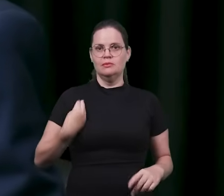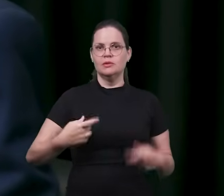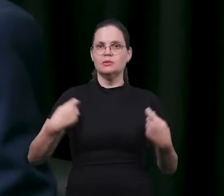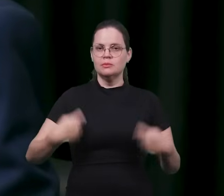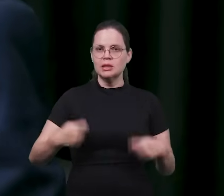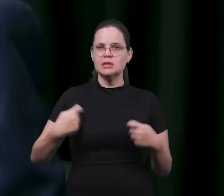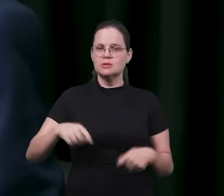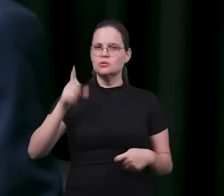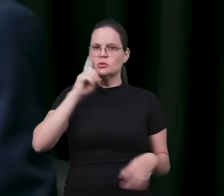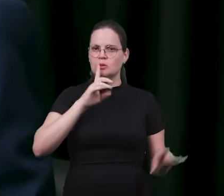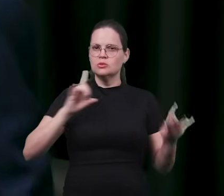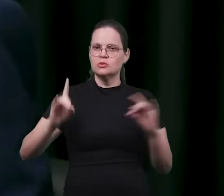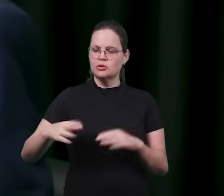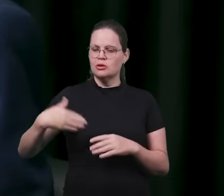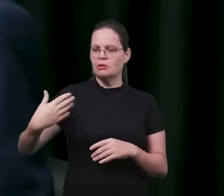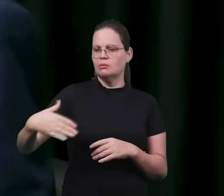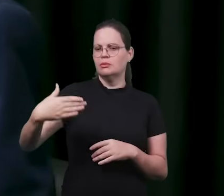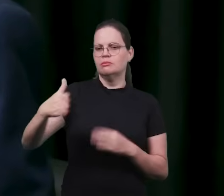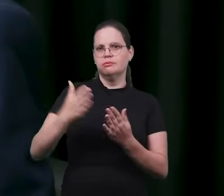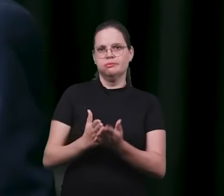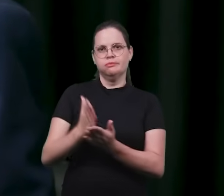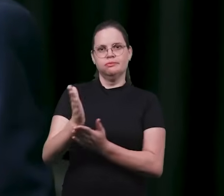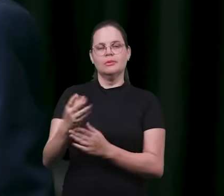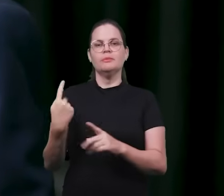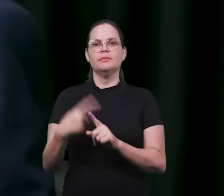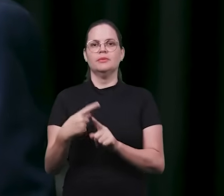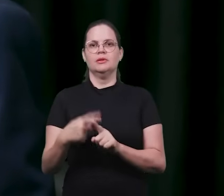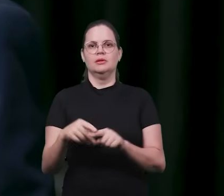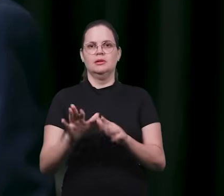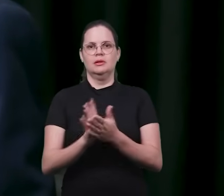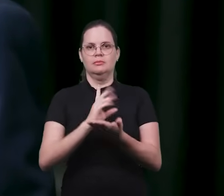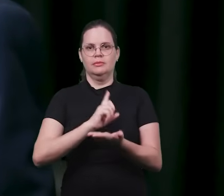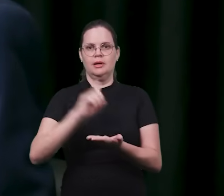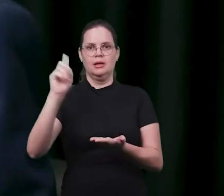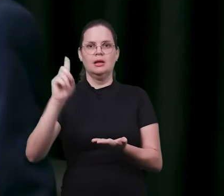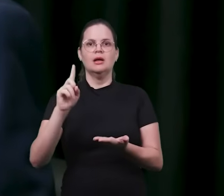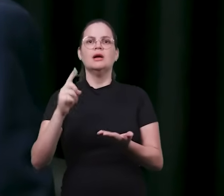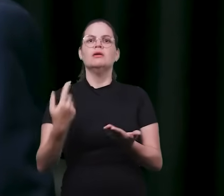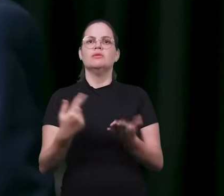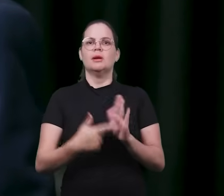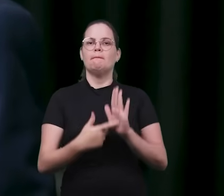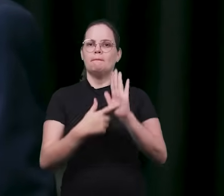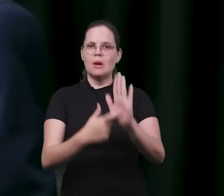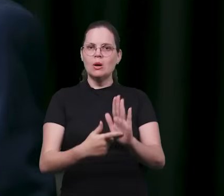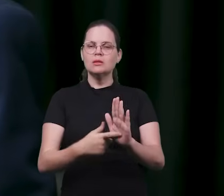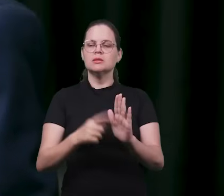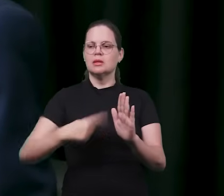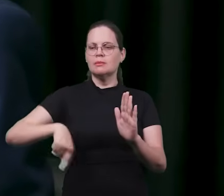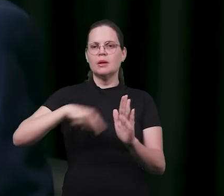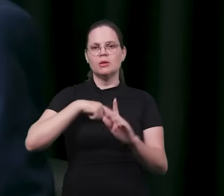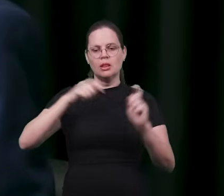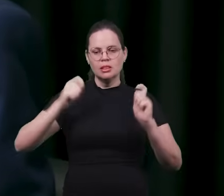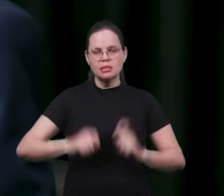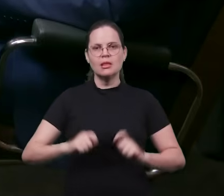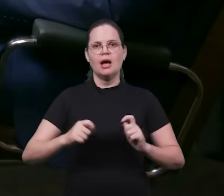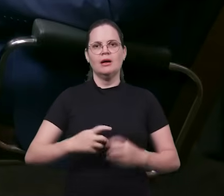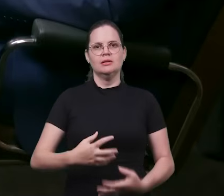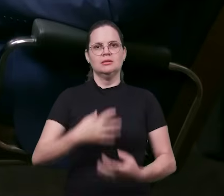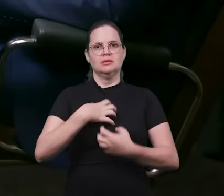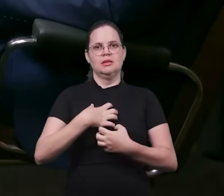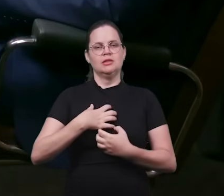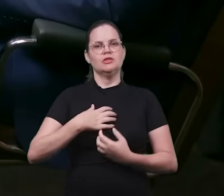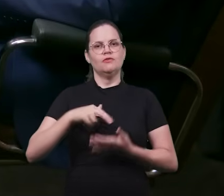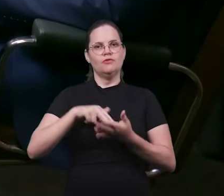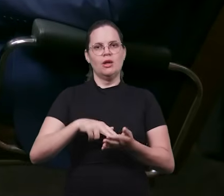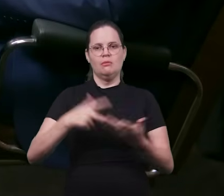constância. E a palavra, ela precisa ter essa firmeza, essa segurança, porque o Senhor valoriza isso, né?